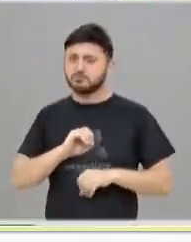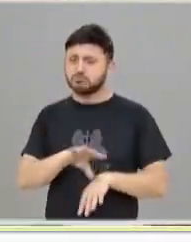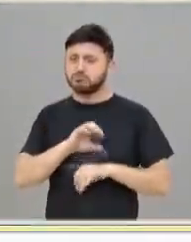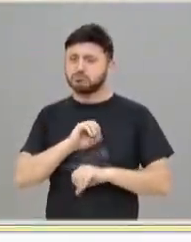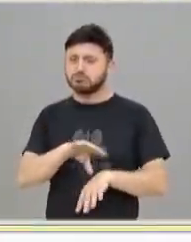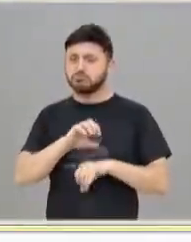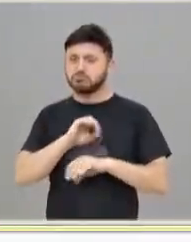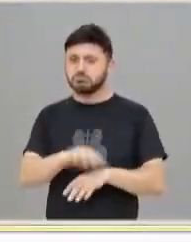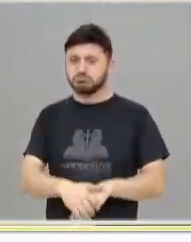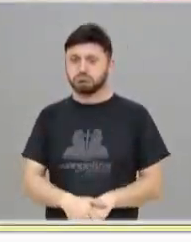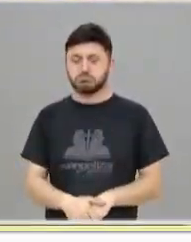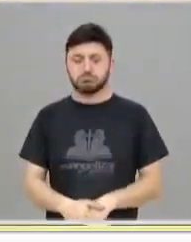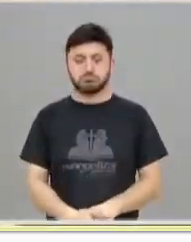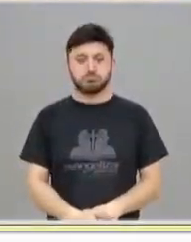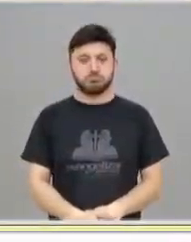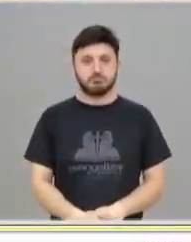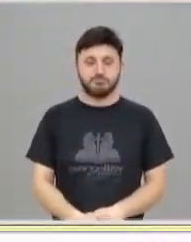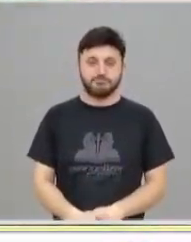Veja,